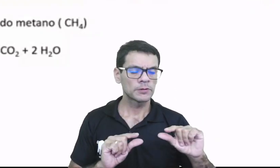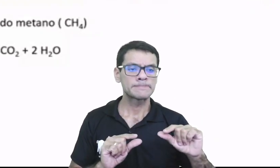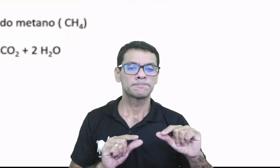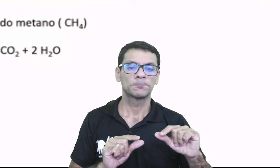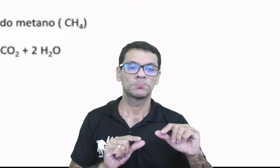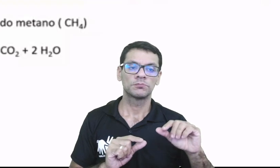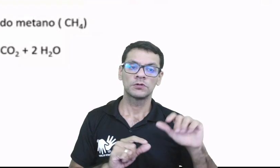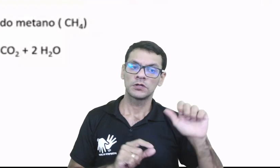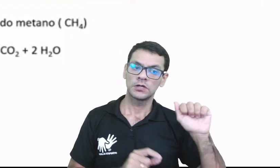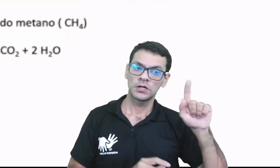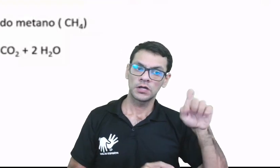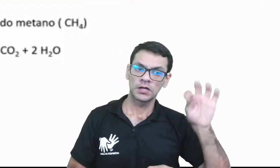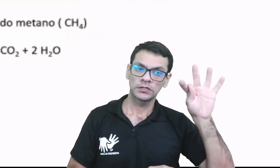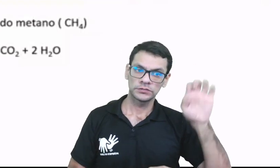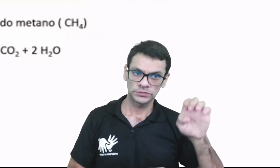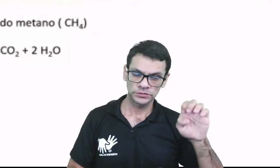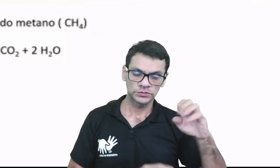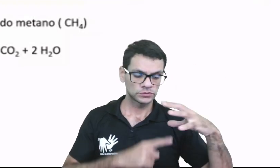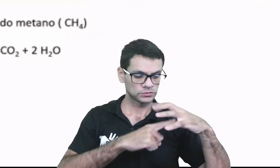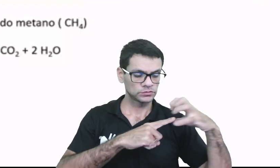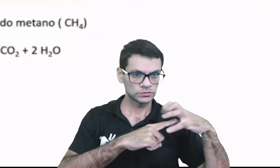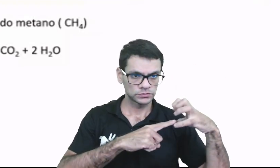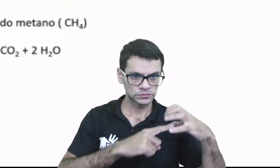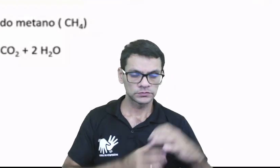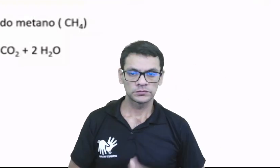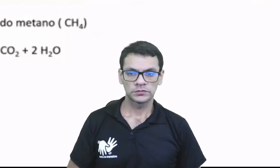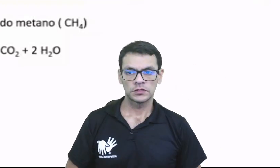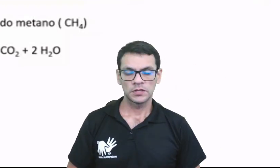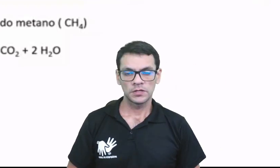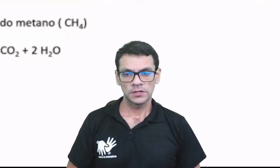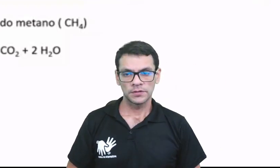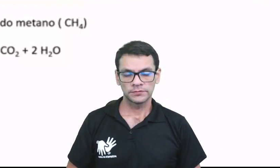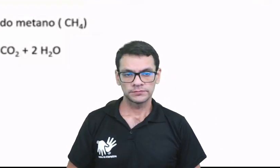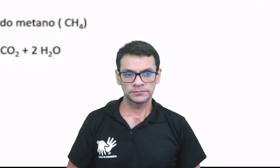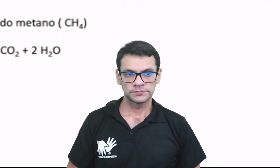escrever aqui, ó. Substância.